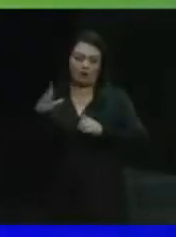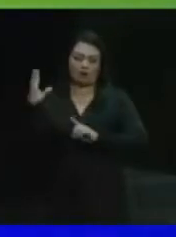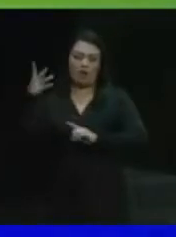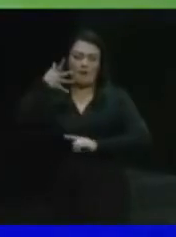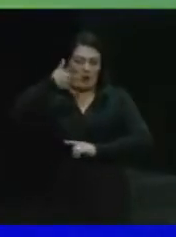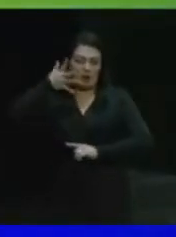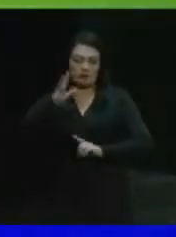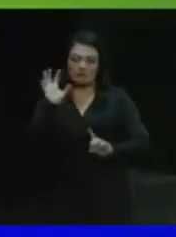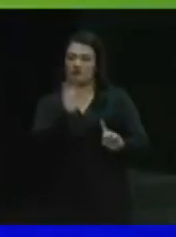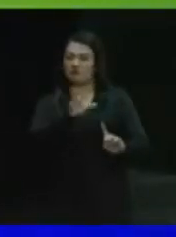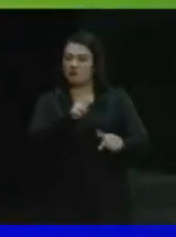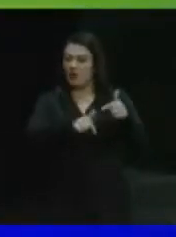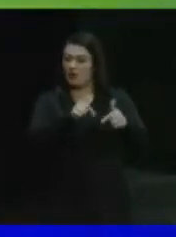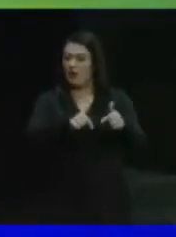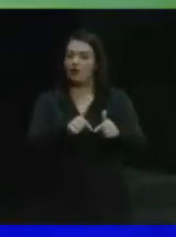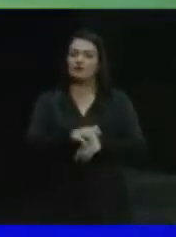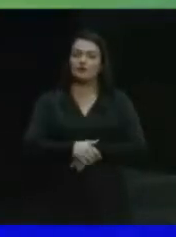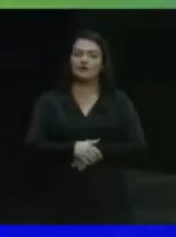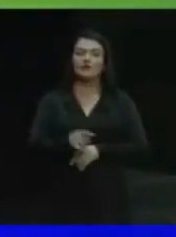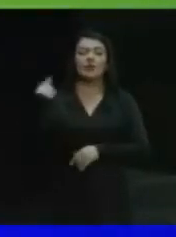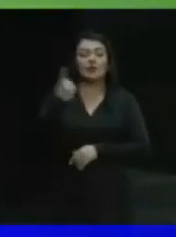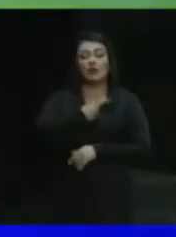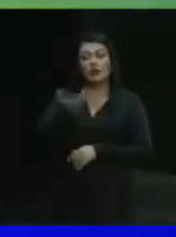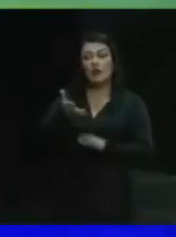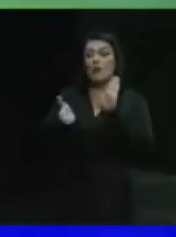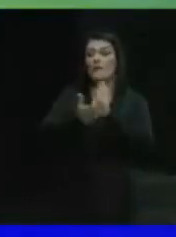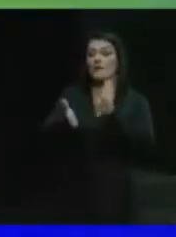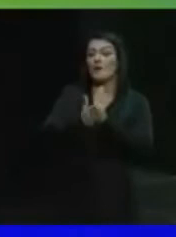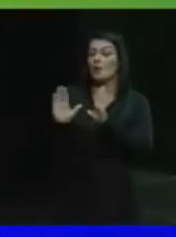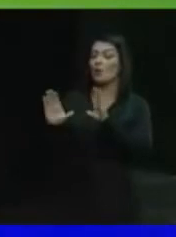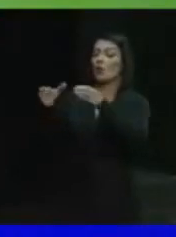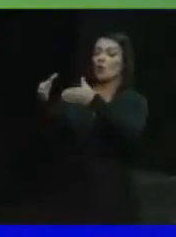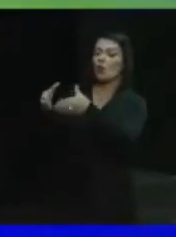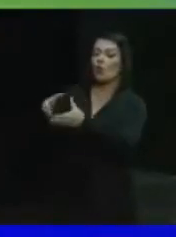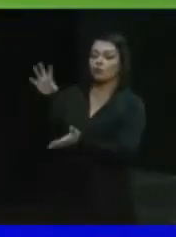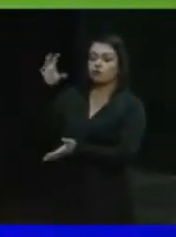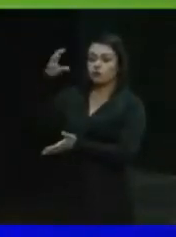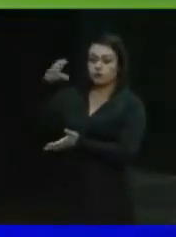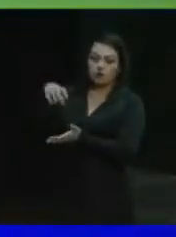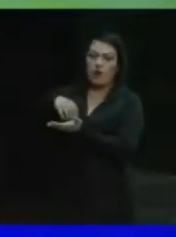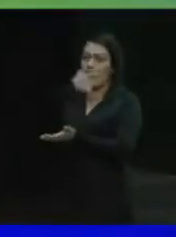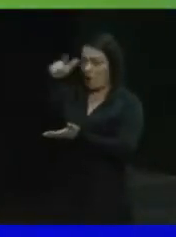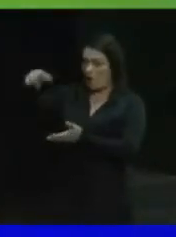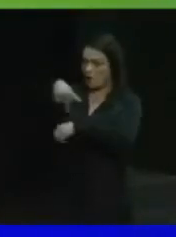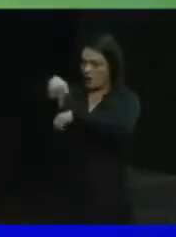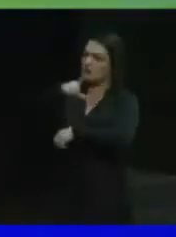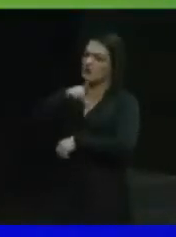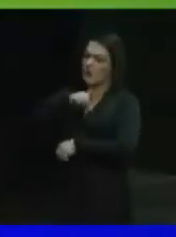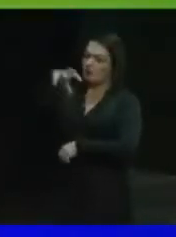Propomos ainda a criação de uma Corte Nacional Anticorrupção, como fizeram outros países.